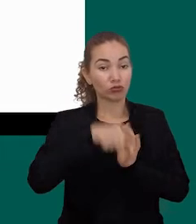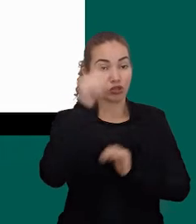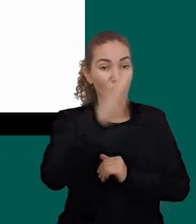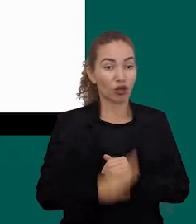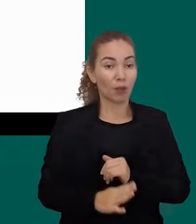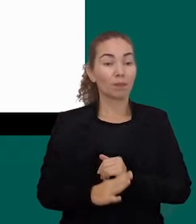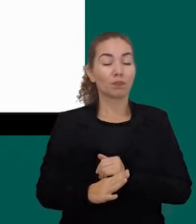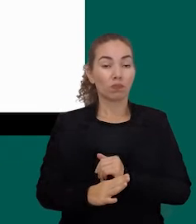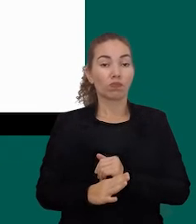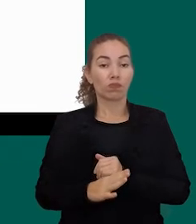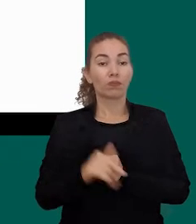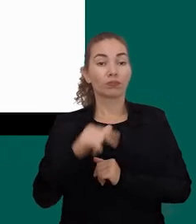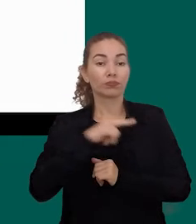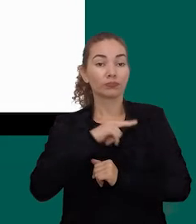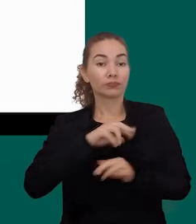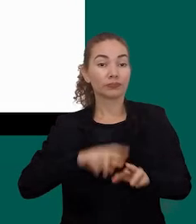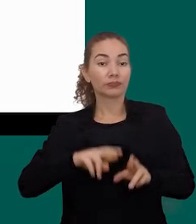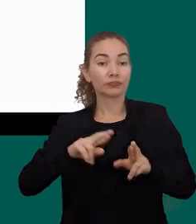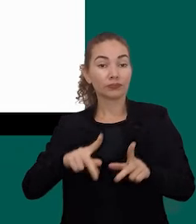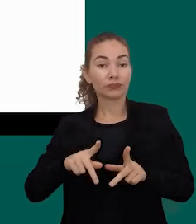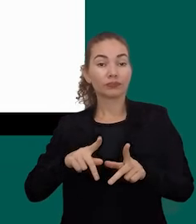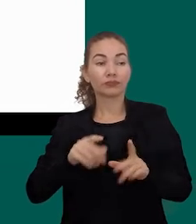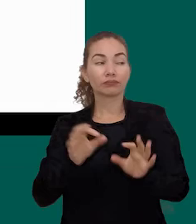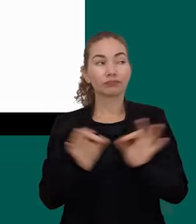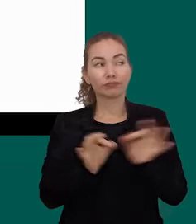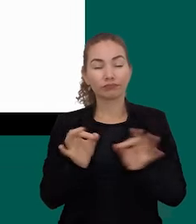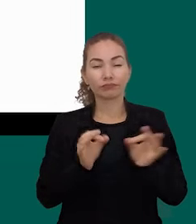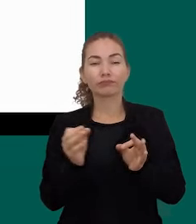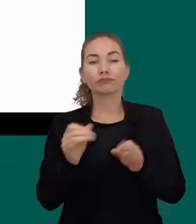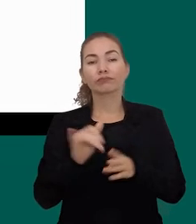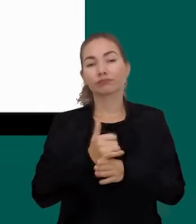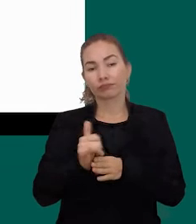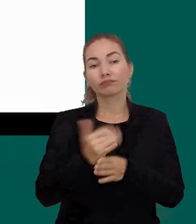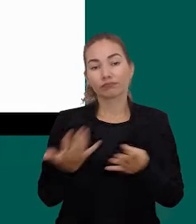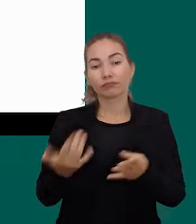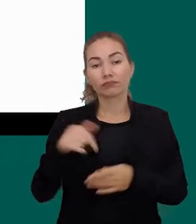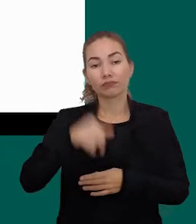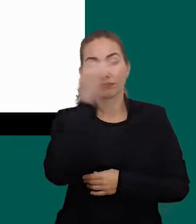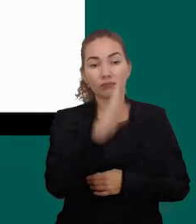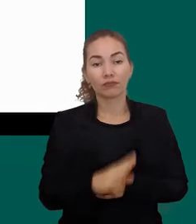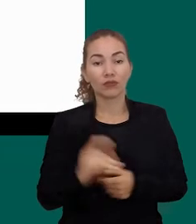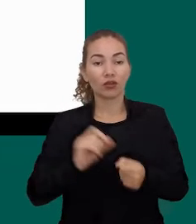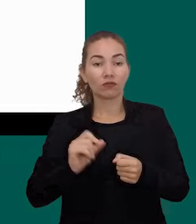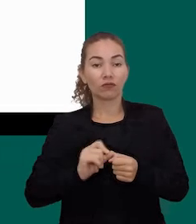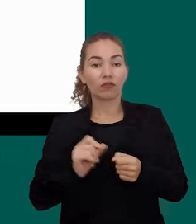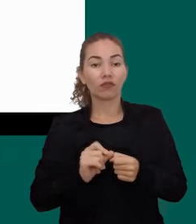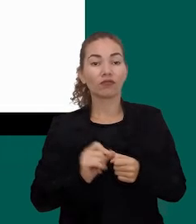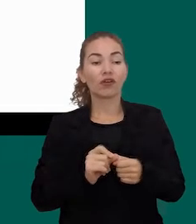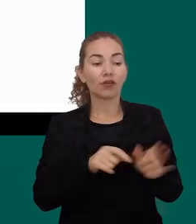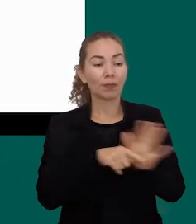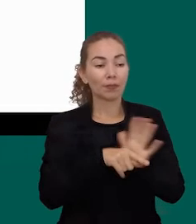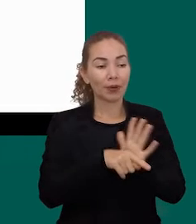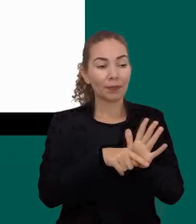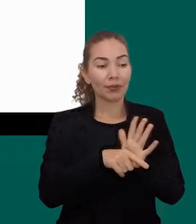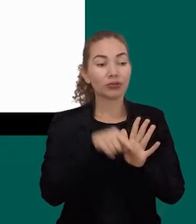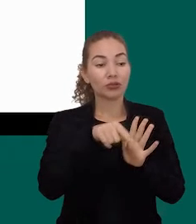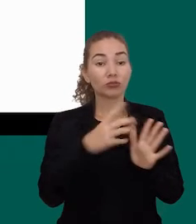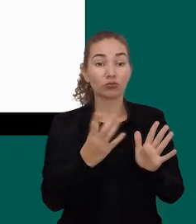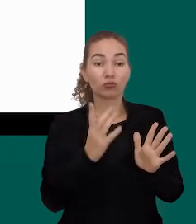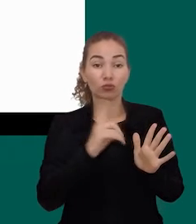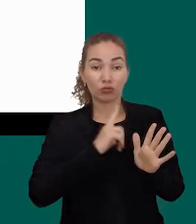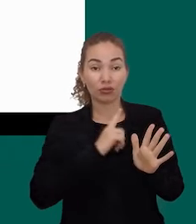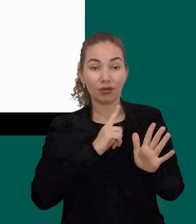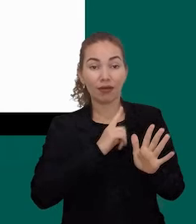e turco, eles tiveram diferenças nos seus desenhos, né? No Brasil, foi feita uma triagem de indivíduos que eram considerados infectados